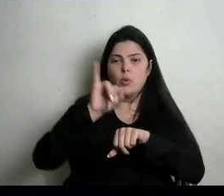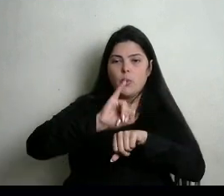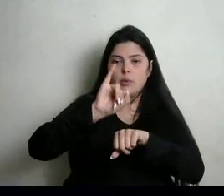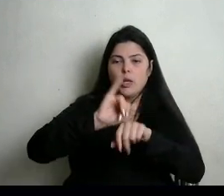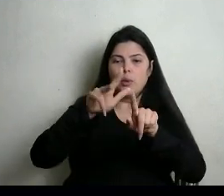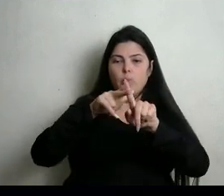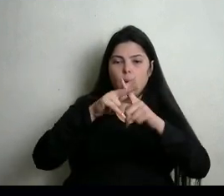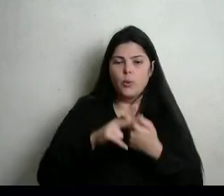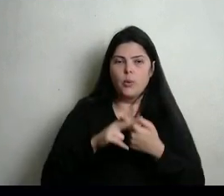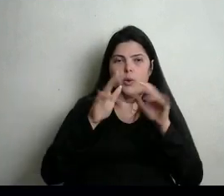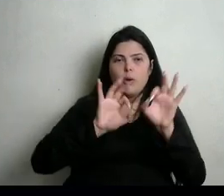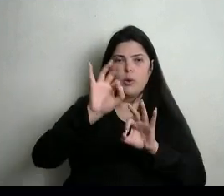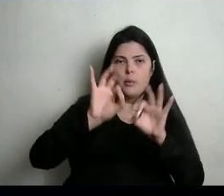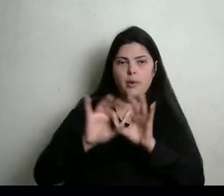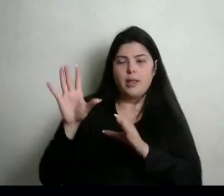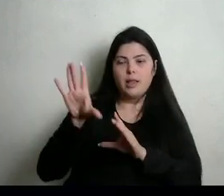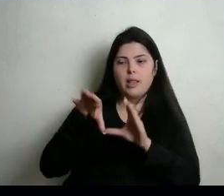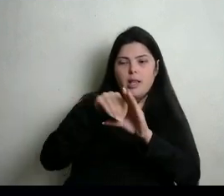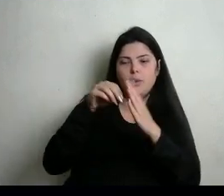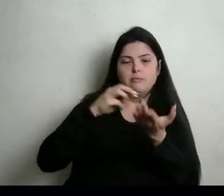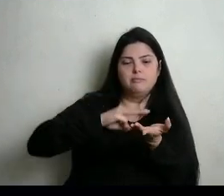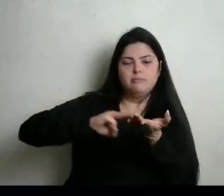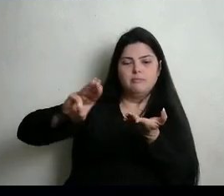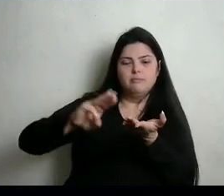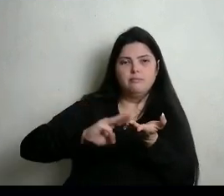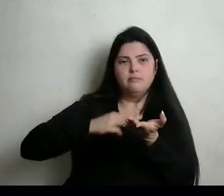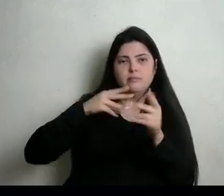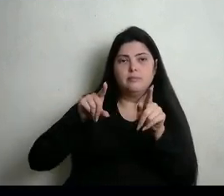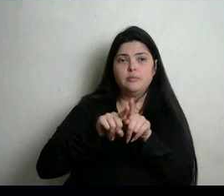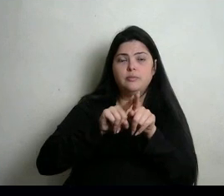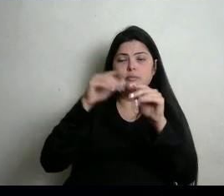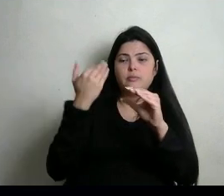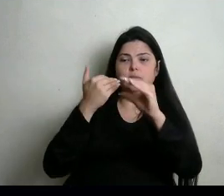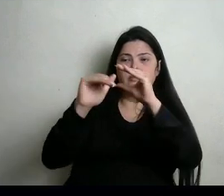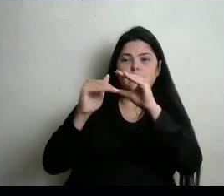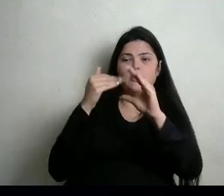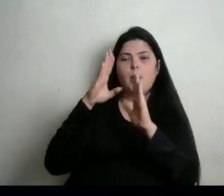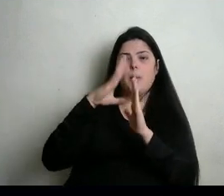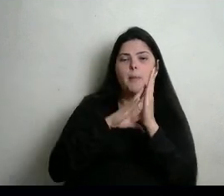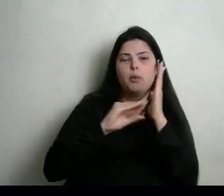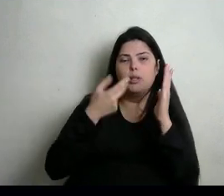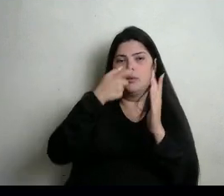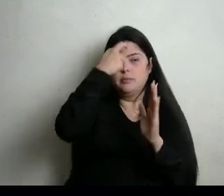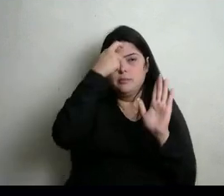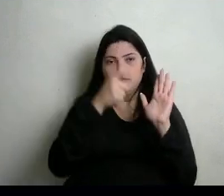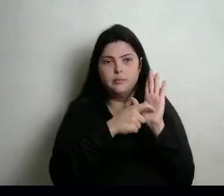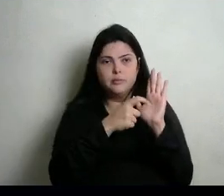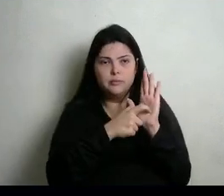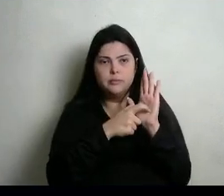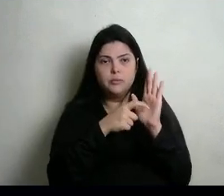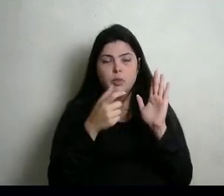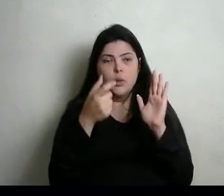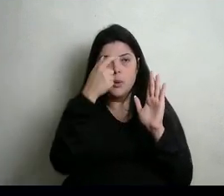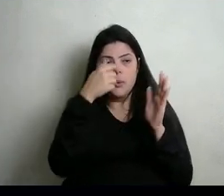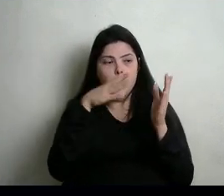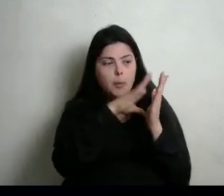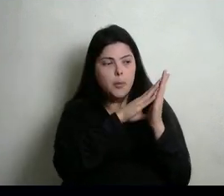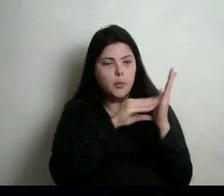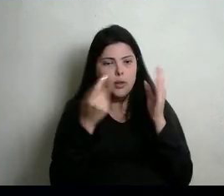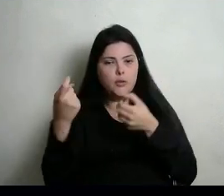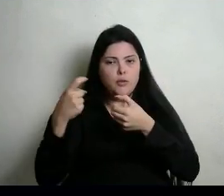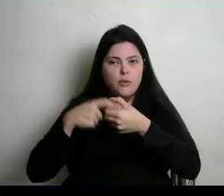que lá dentro tem a mensagem, e envia isso para um modelo de inteligência artificial, e esse modelo retorna uma